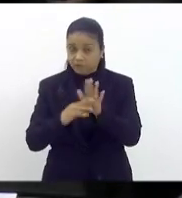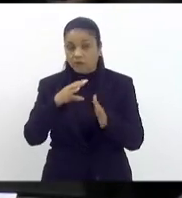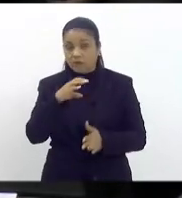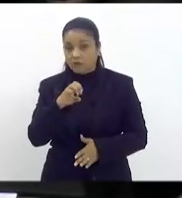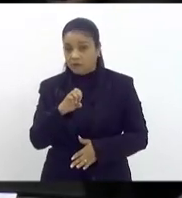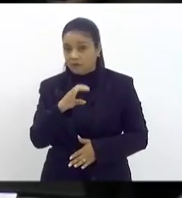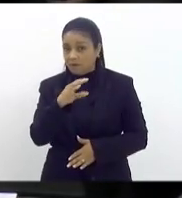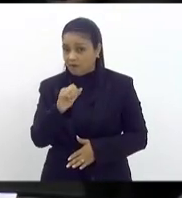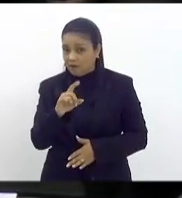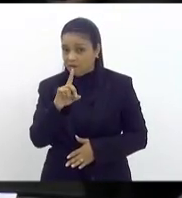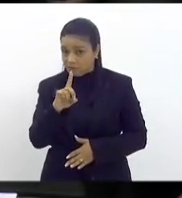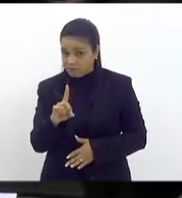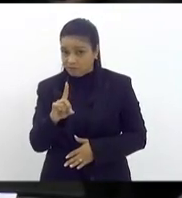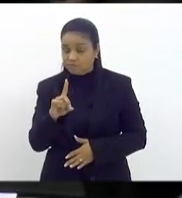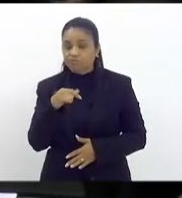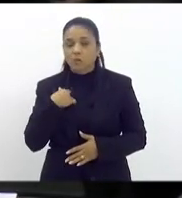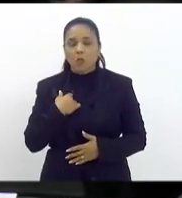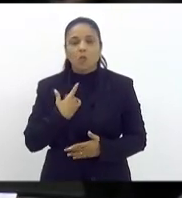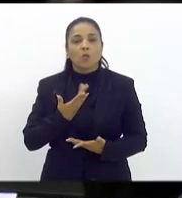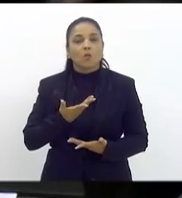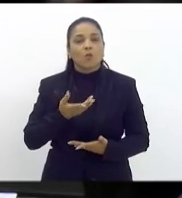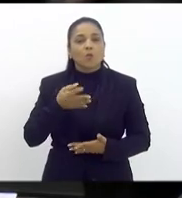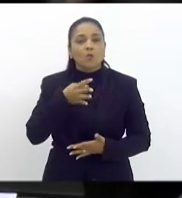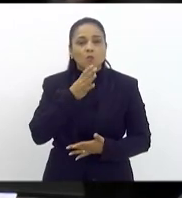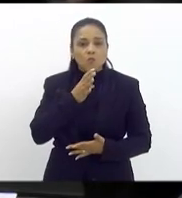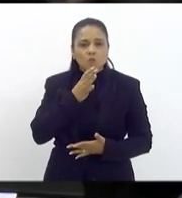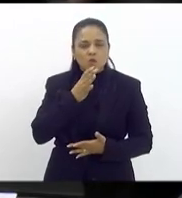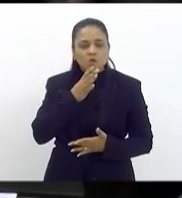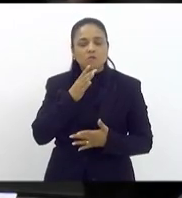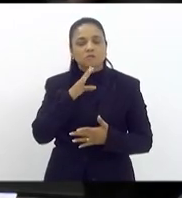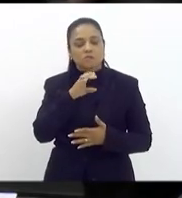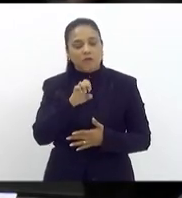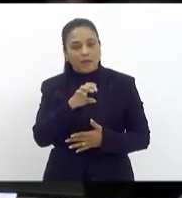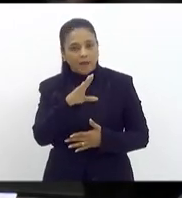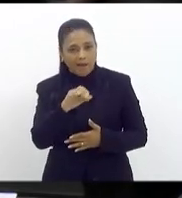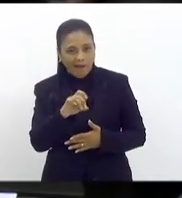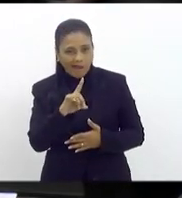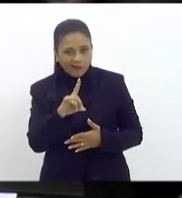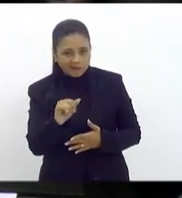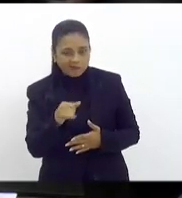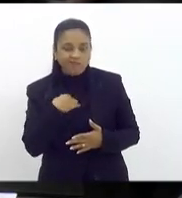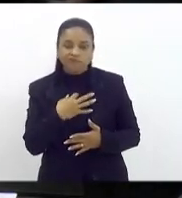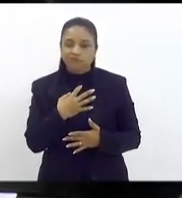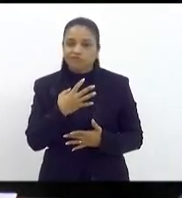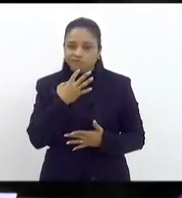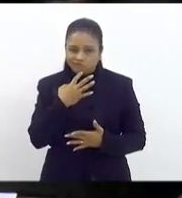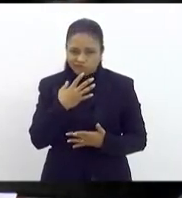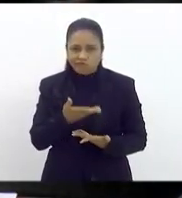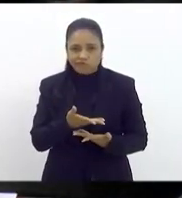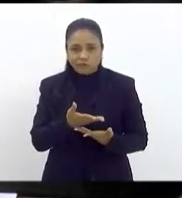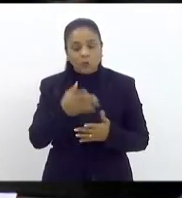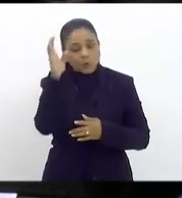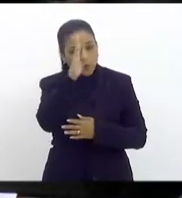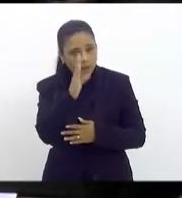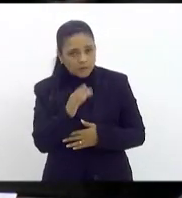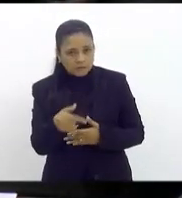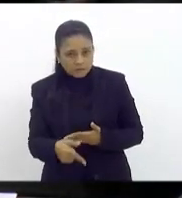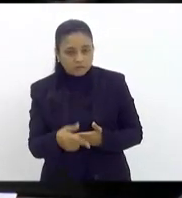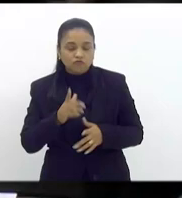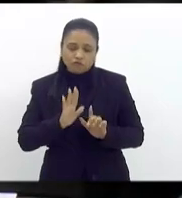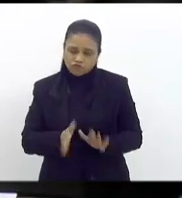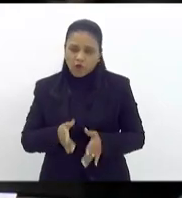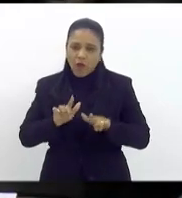tenho longo conhecimento sobre a atuação do órgão no Brasil, porque já